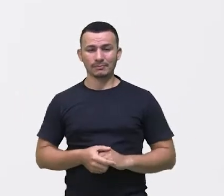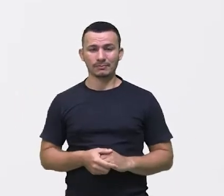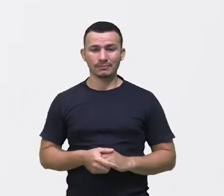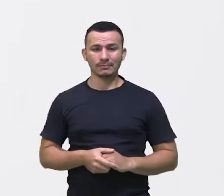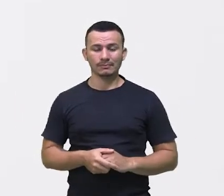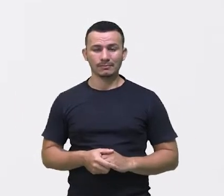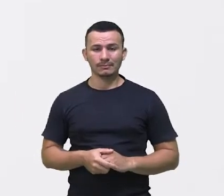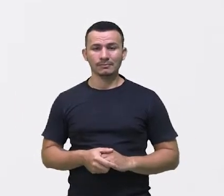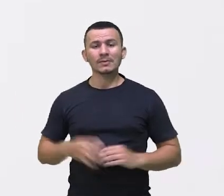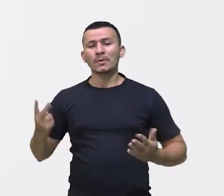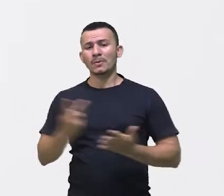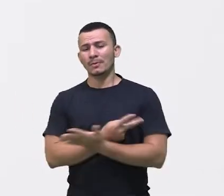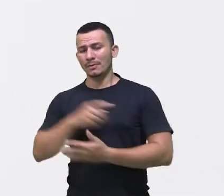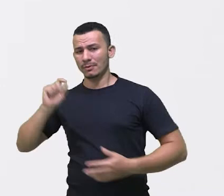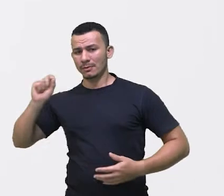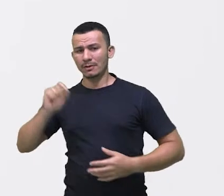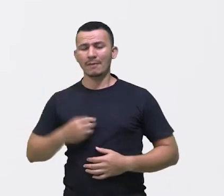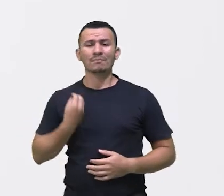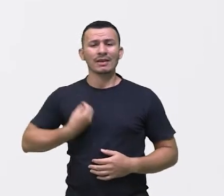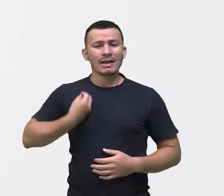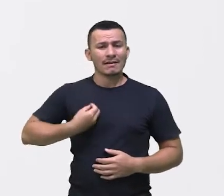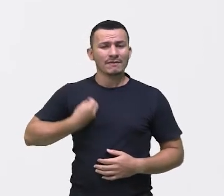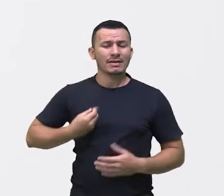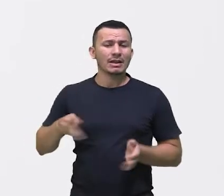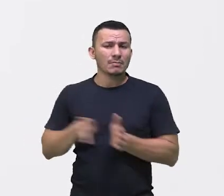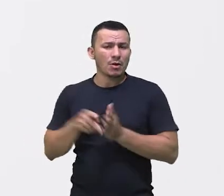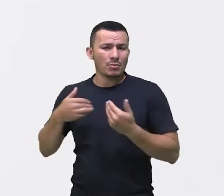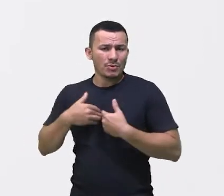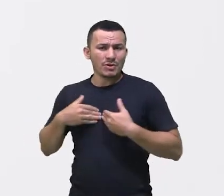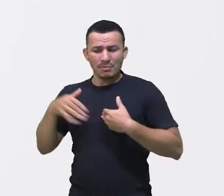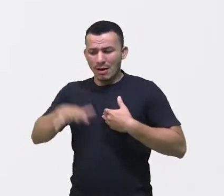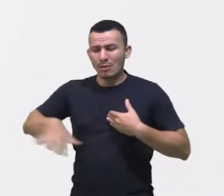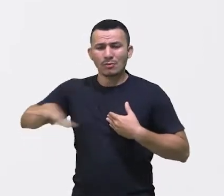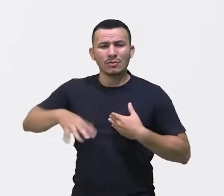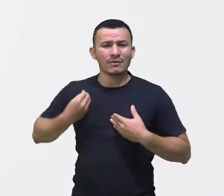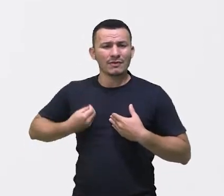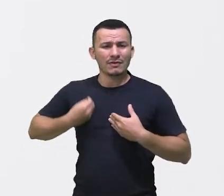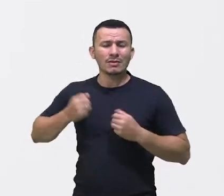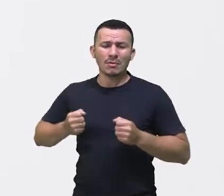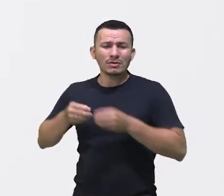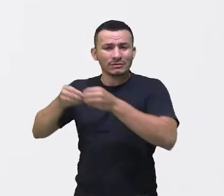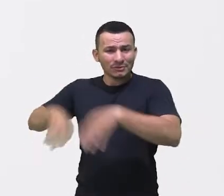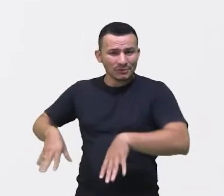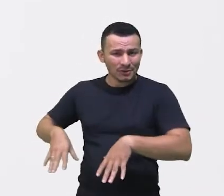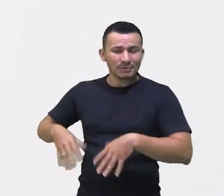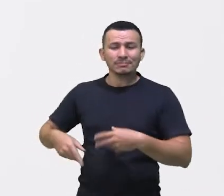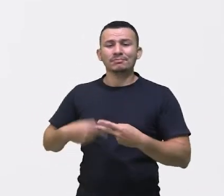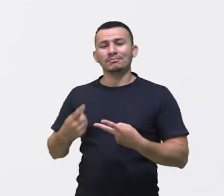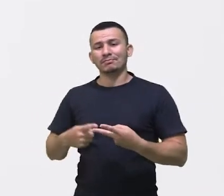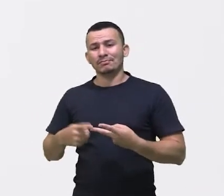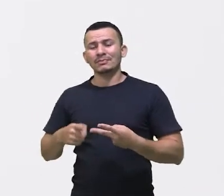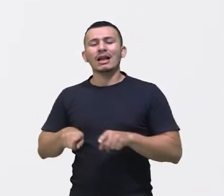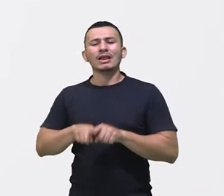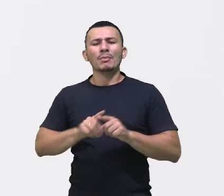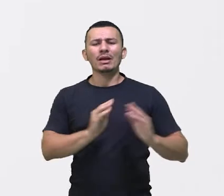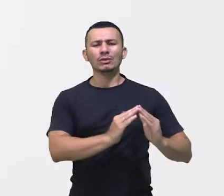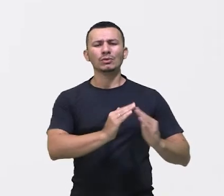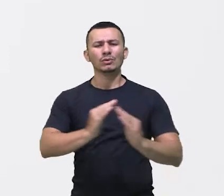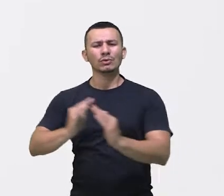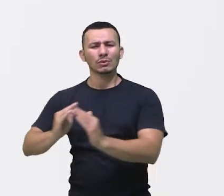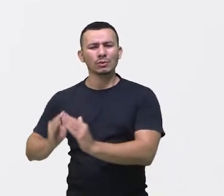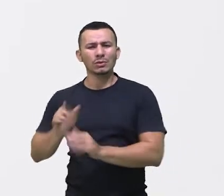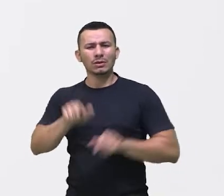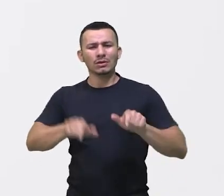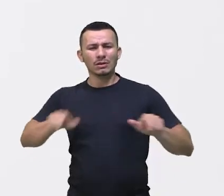Então, olha só, o que acontece? A vida animal dessa área pode ser prejudicada, as comunidades que